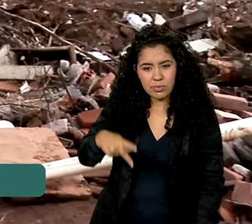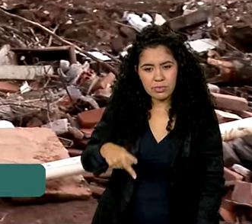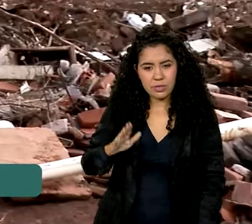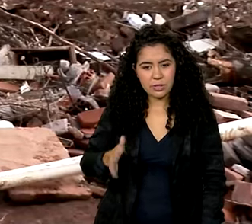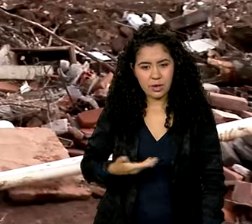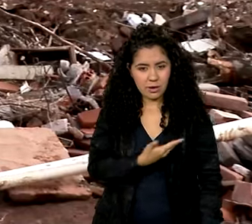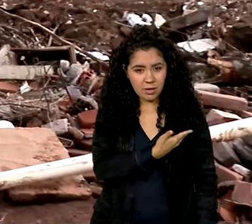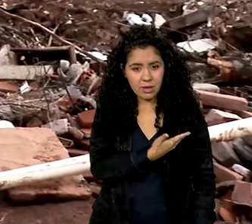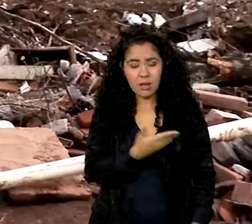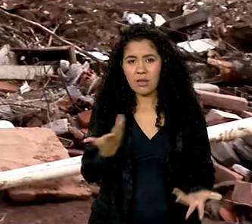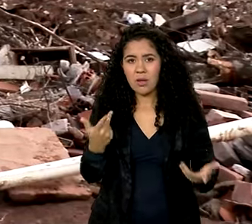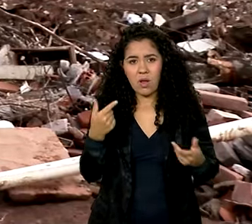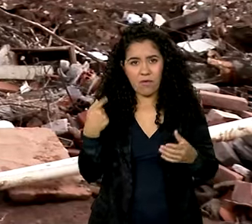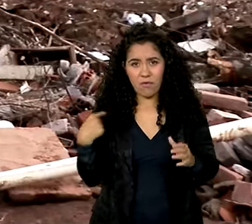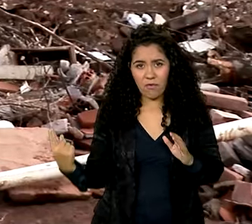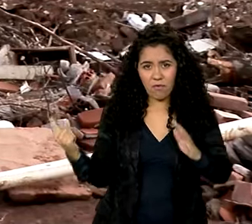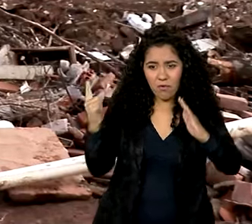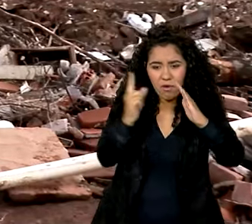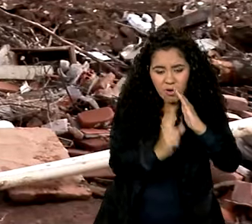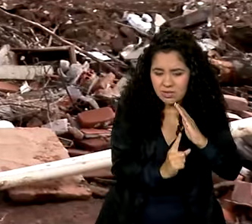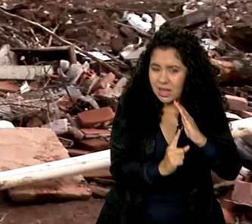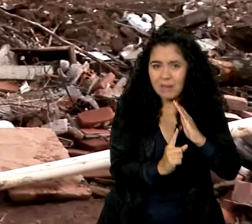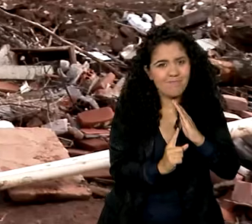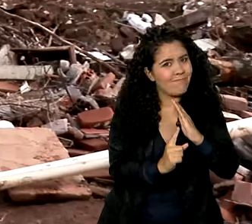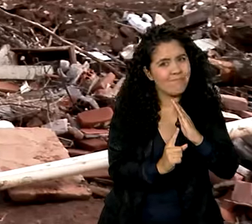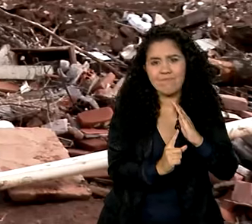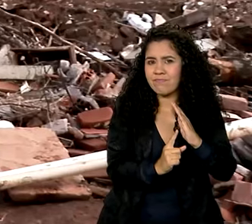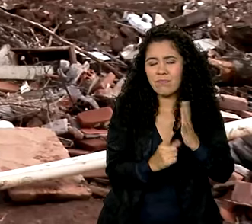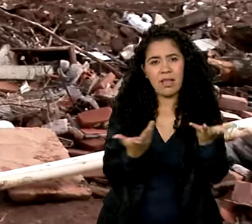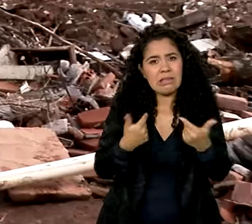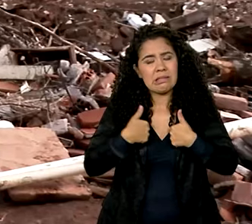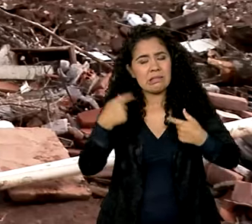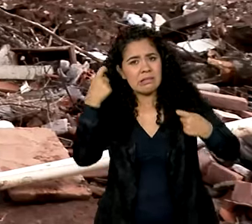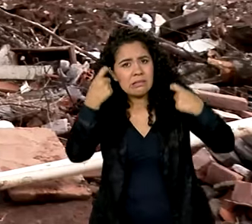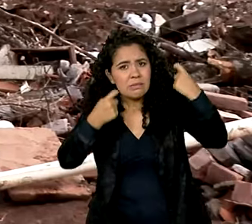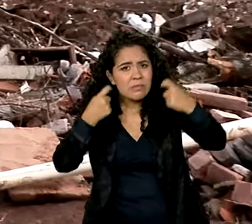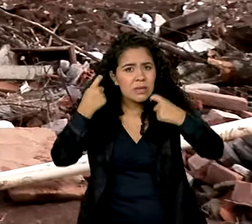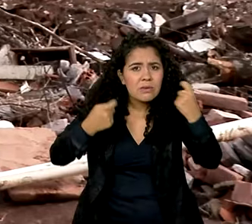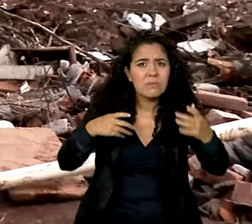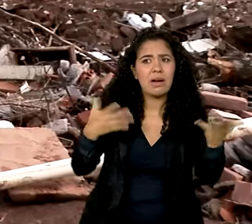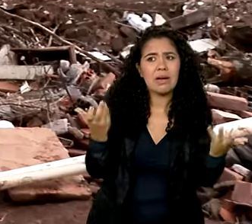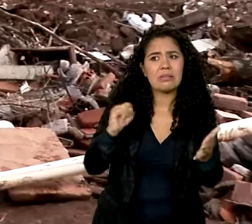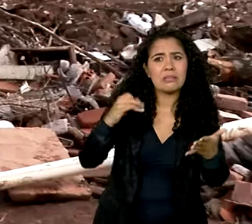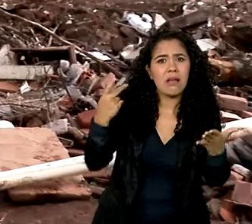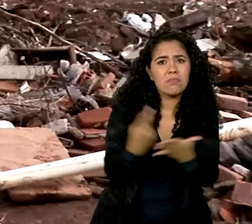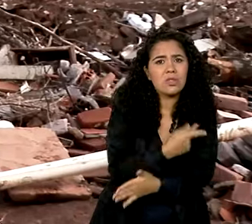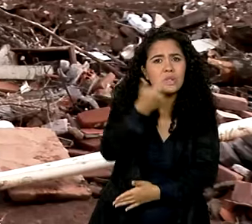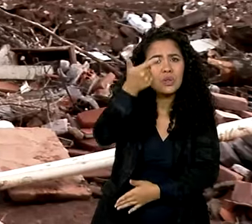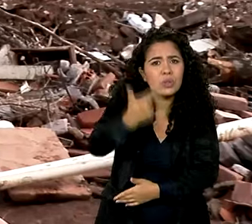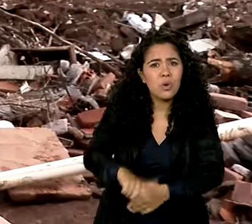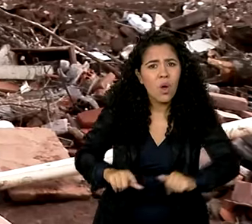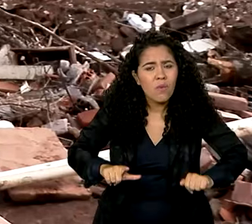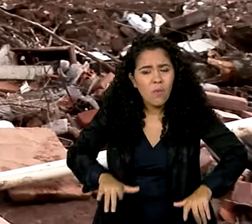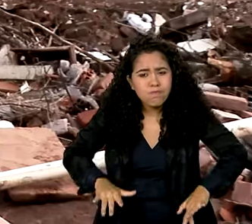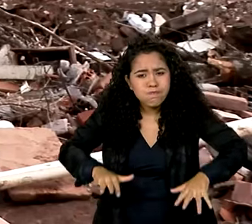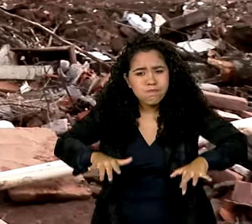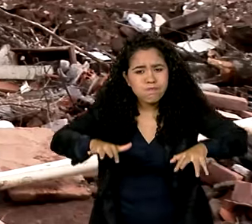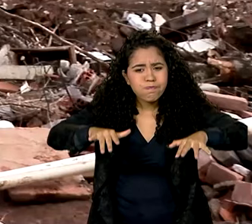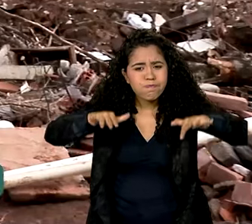voltar. Que isso vá, mas depois vem outra cheia, tu fica nessa preocupação aí, perde de novo, né?